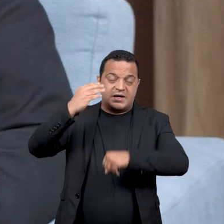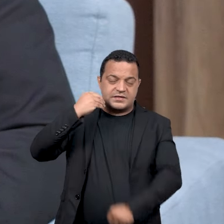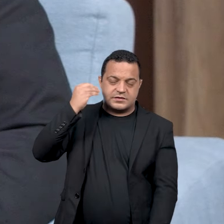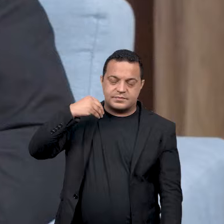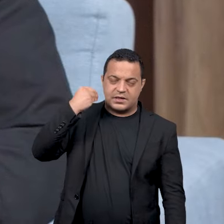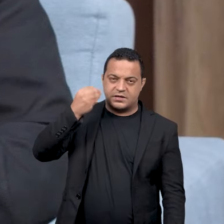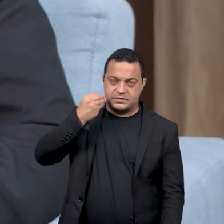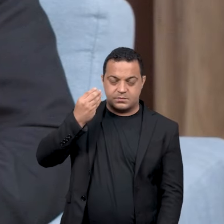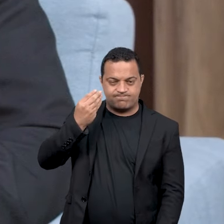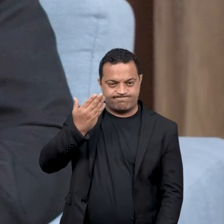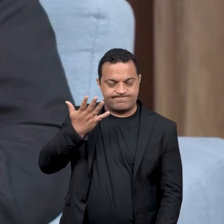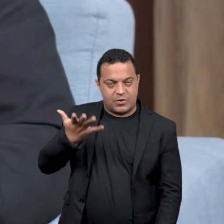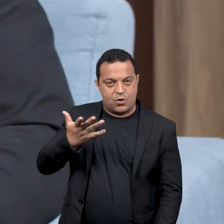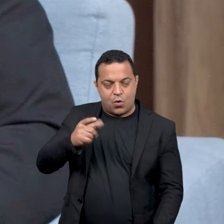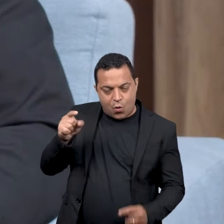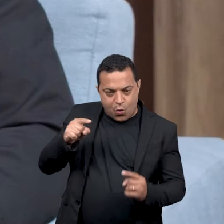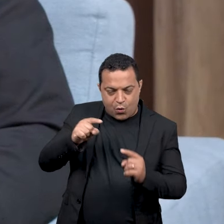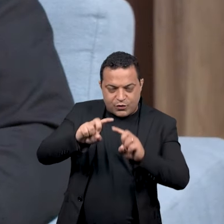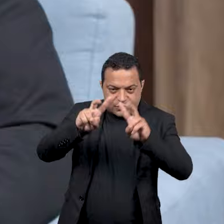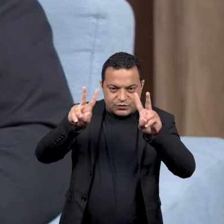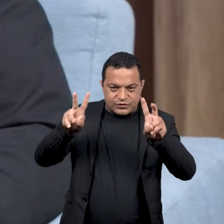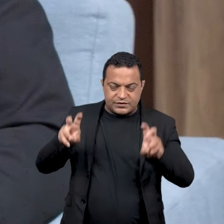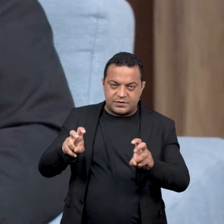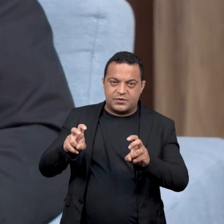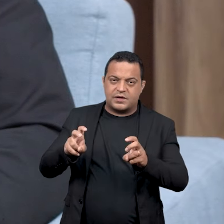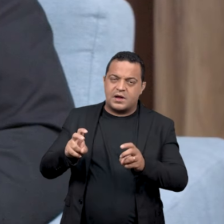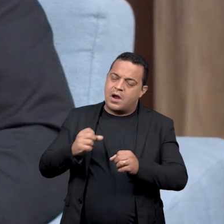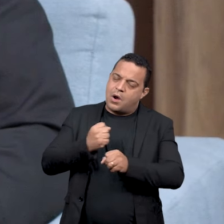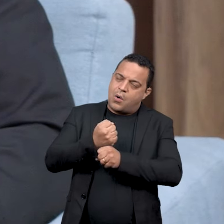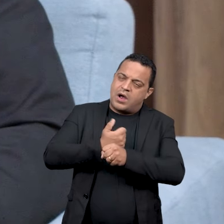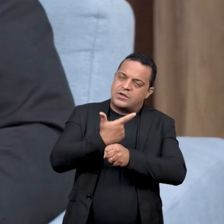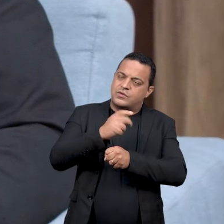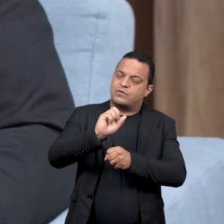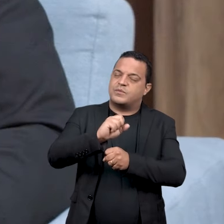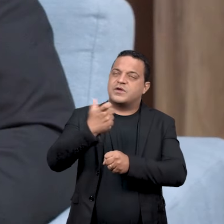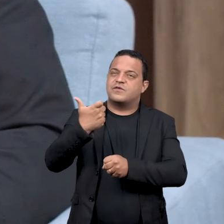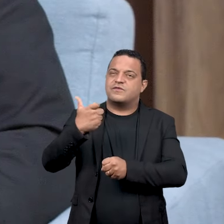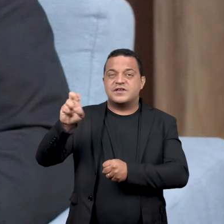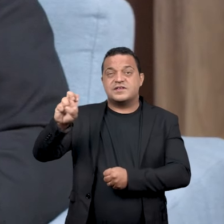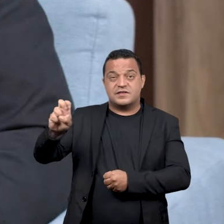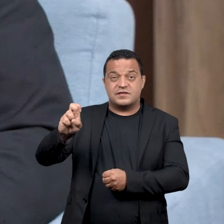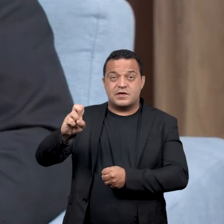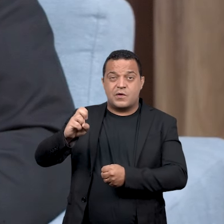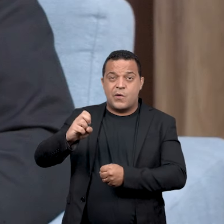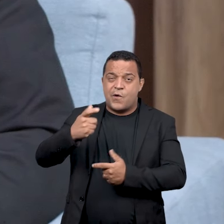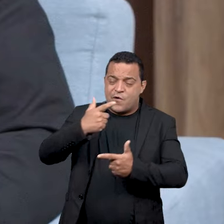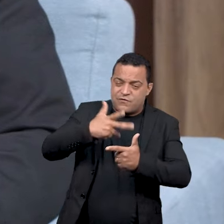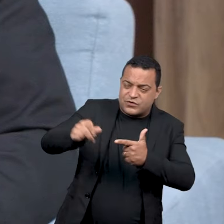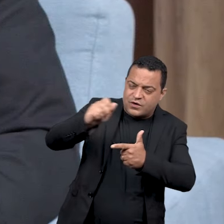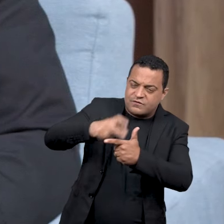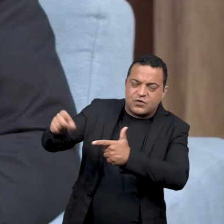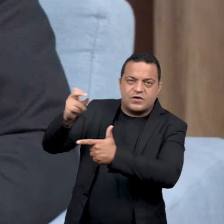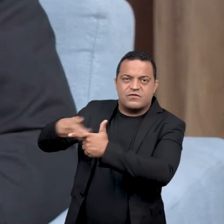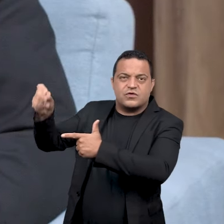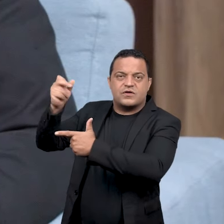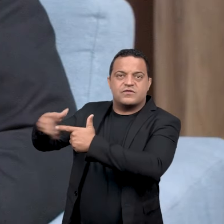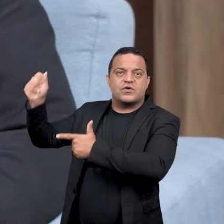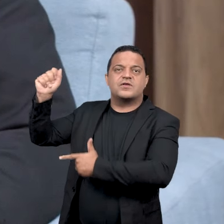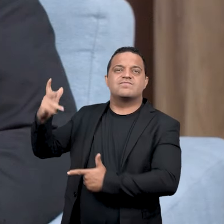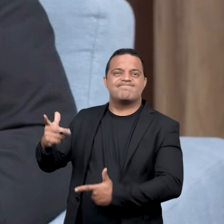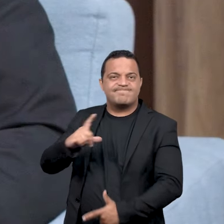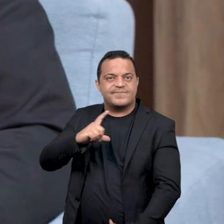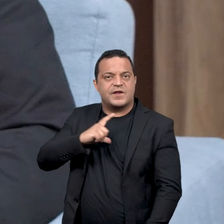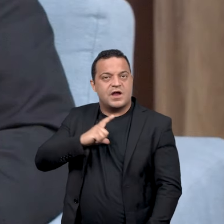de 2025, um ano de muitas vitórias, nós vamos conversar aqui com os nossos convidados